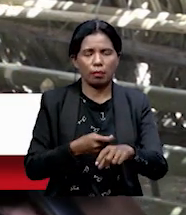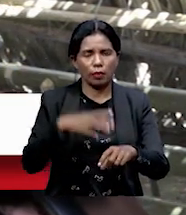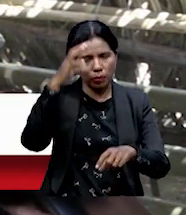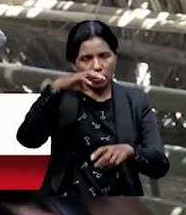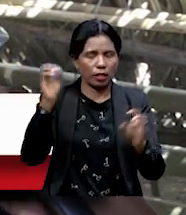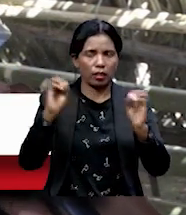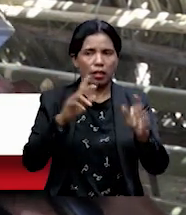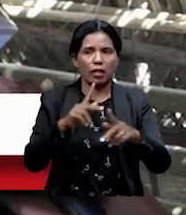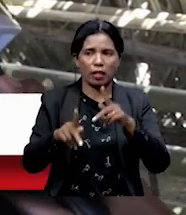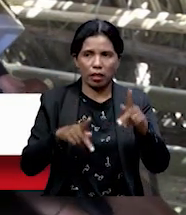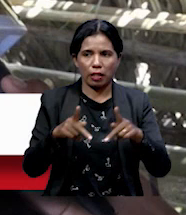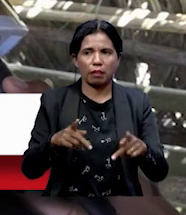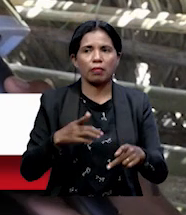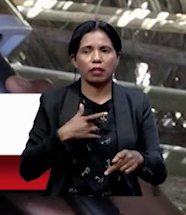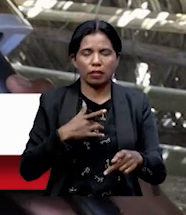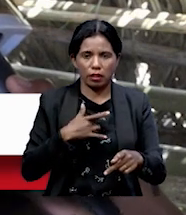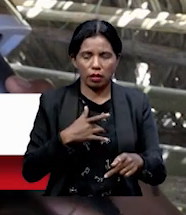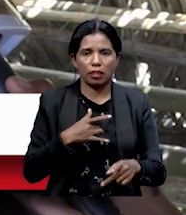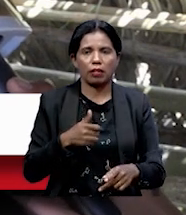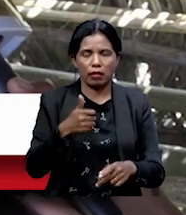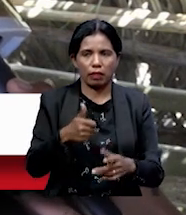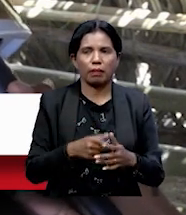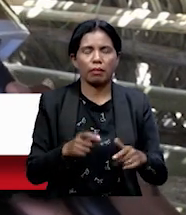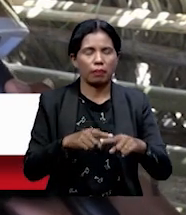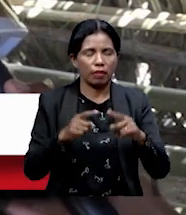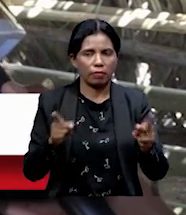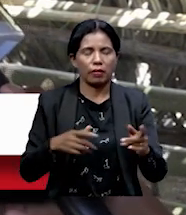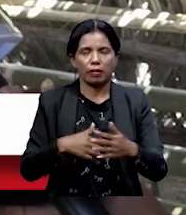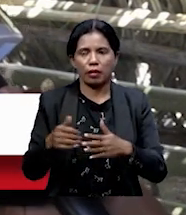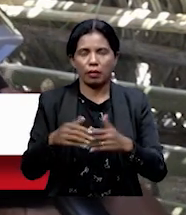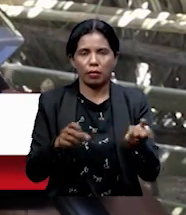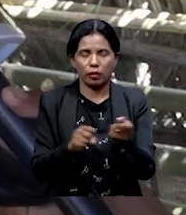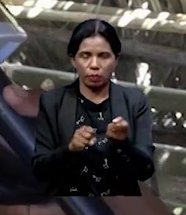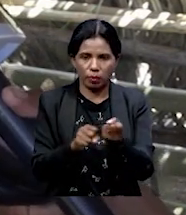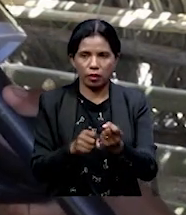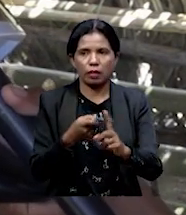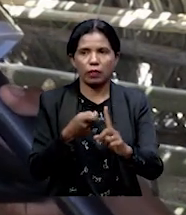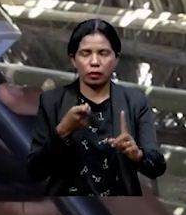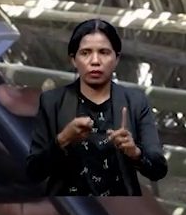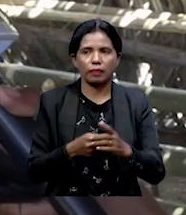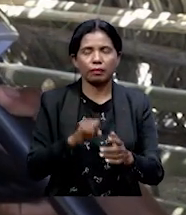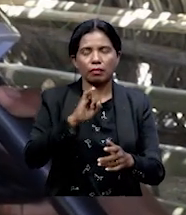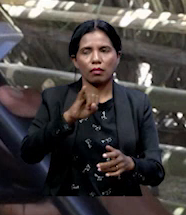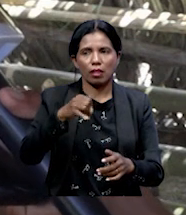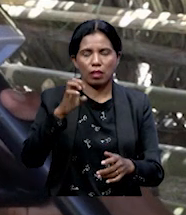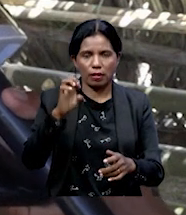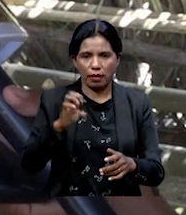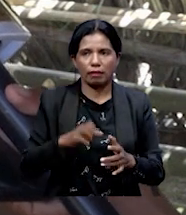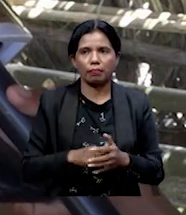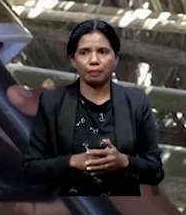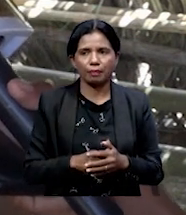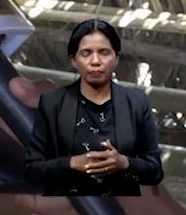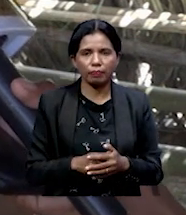sira, sira, sira que era assim. Mas bem, dalaruma, apoiamos. Hoje isso, mas só quando